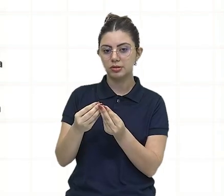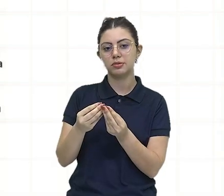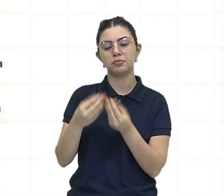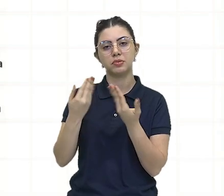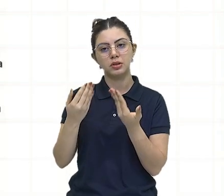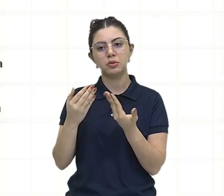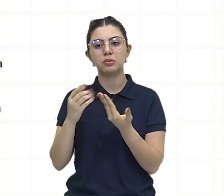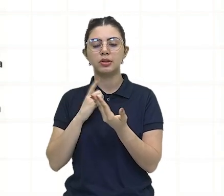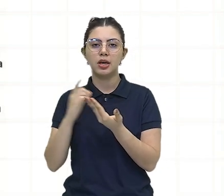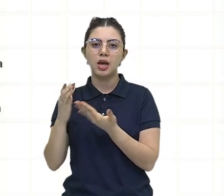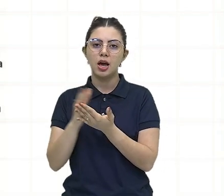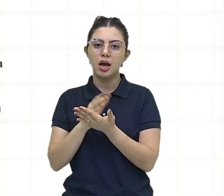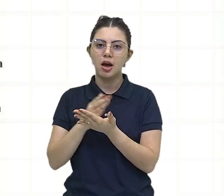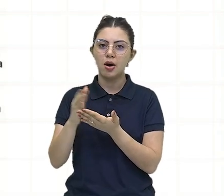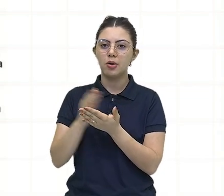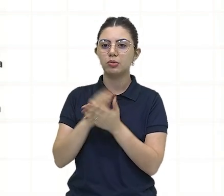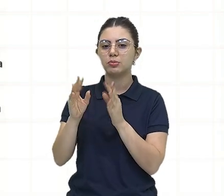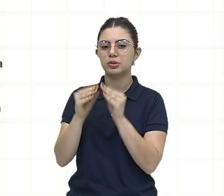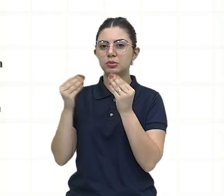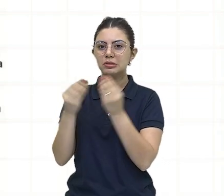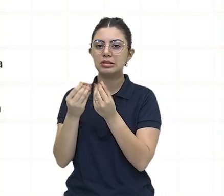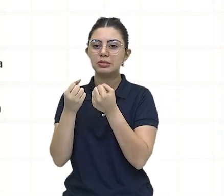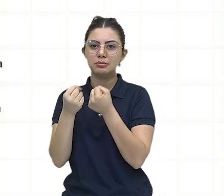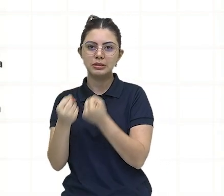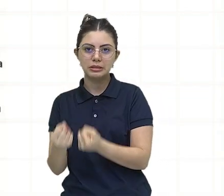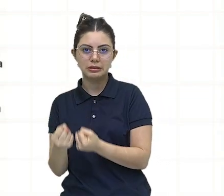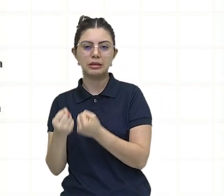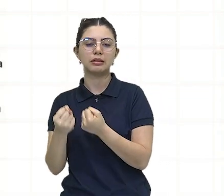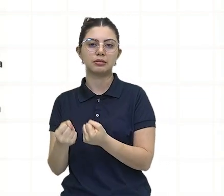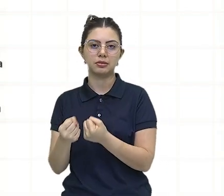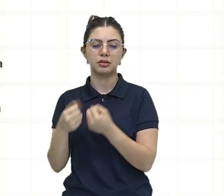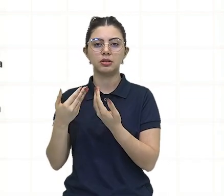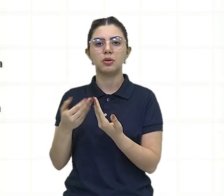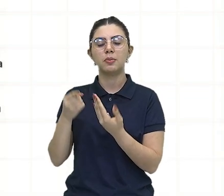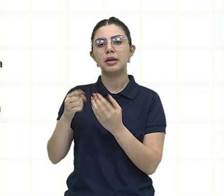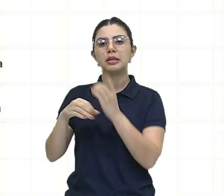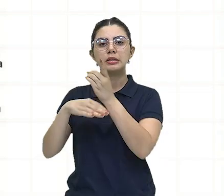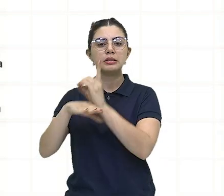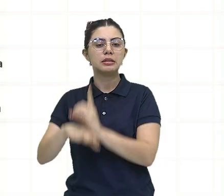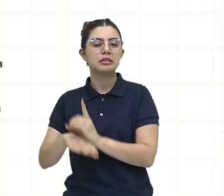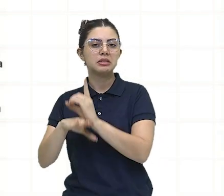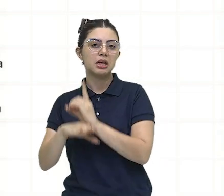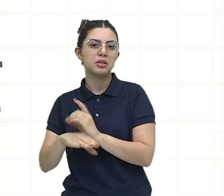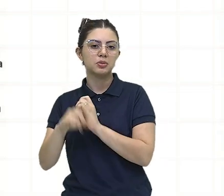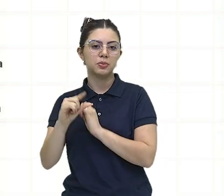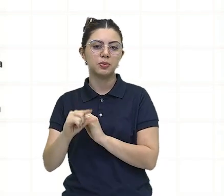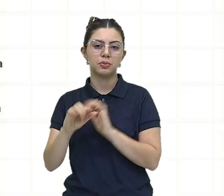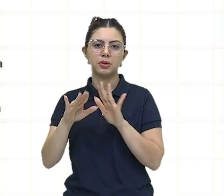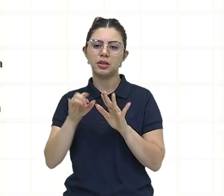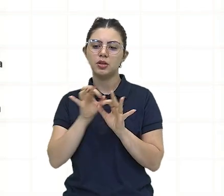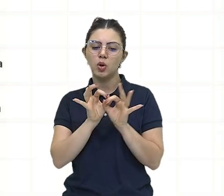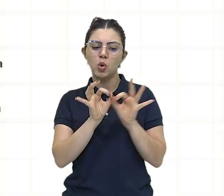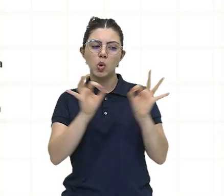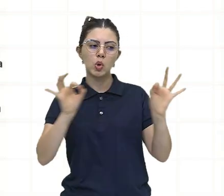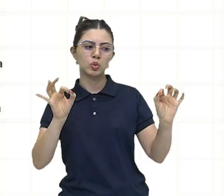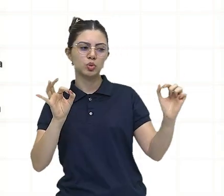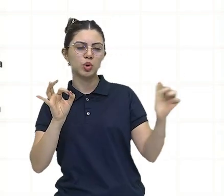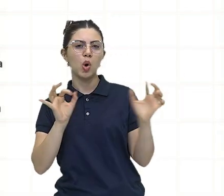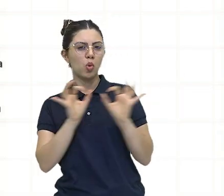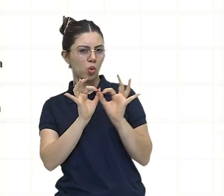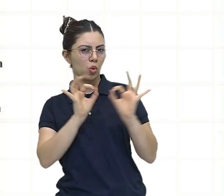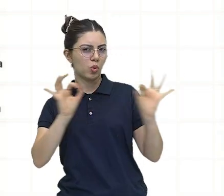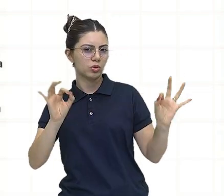elementos mais pesados, resultando em baixa densidade. Apesar de estarem afastados do Sol, o calor irradiado de seus interiores